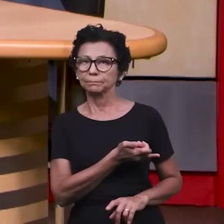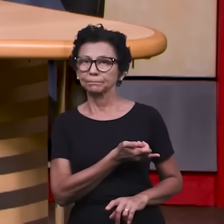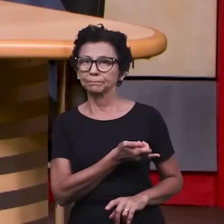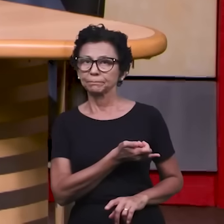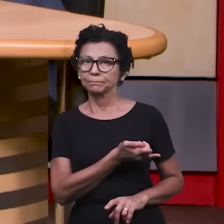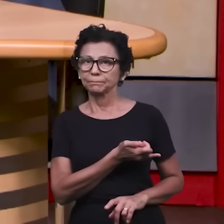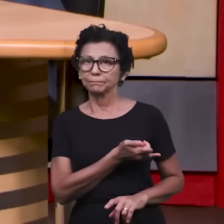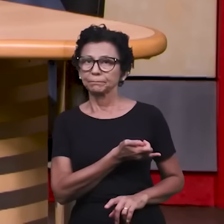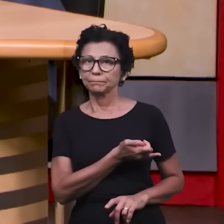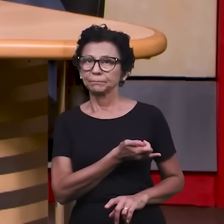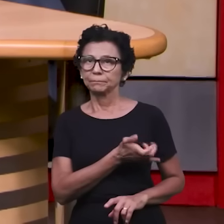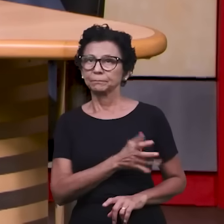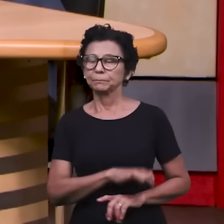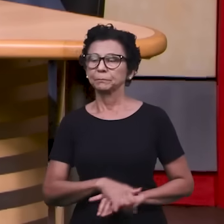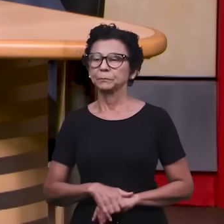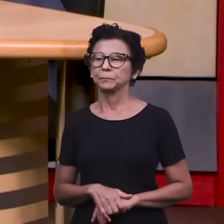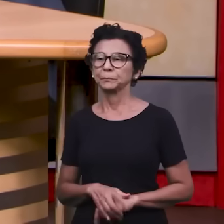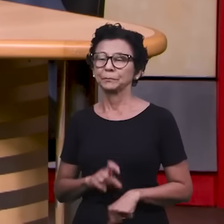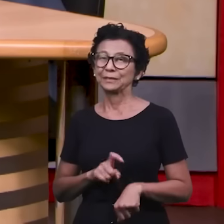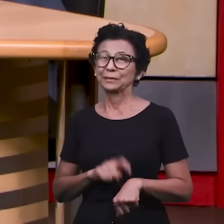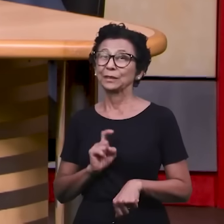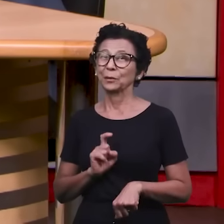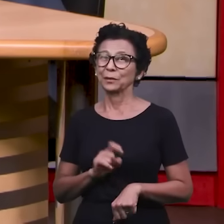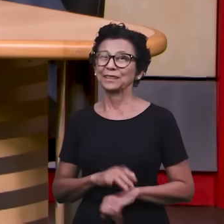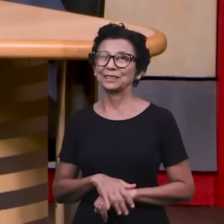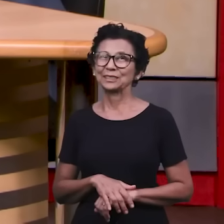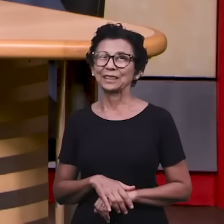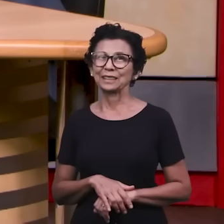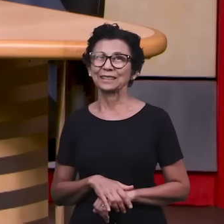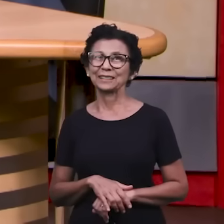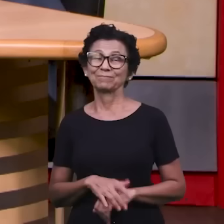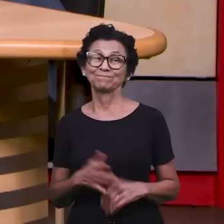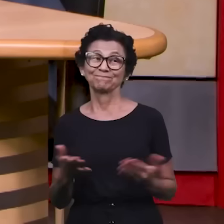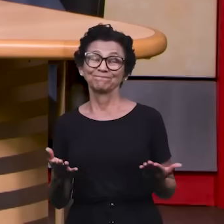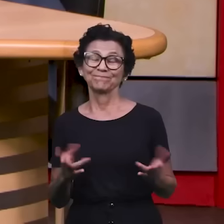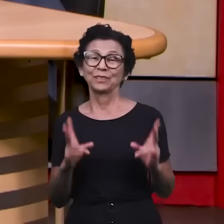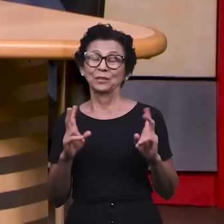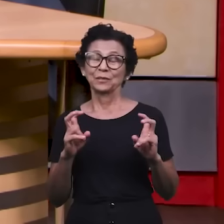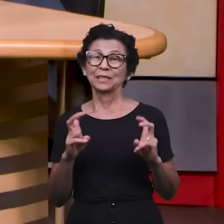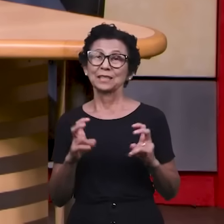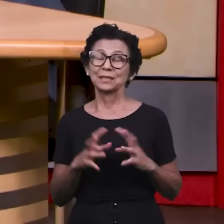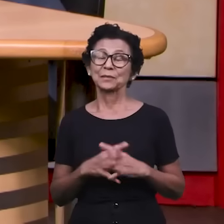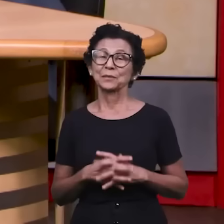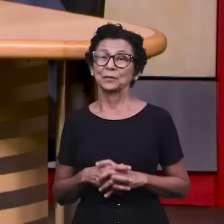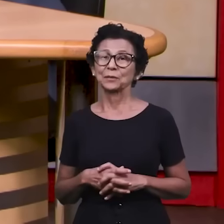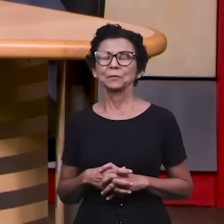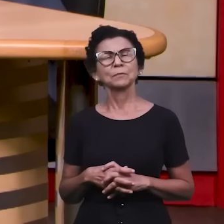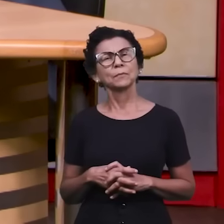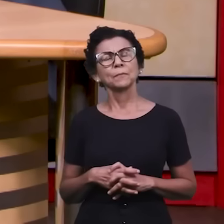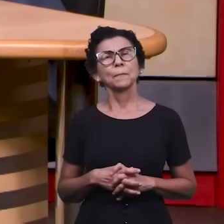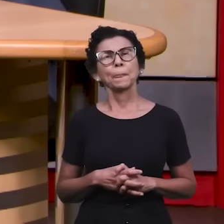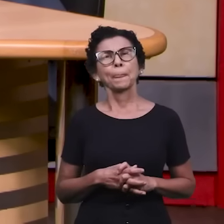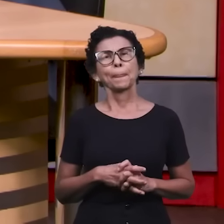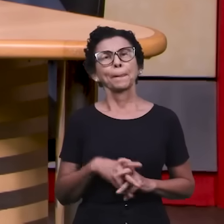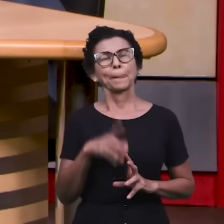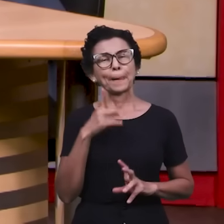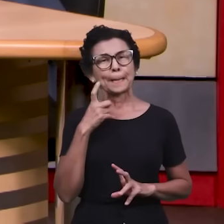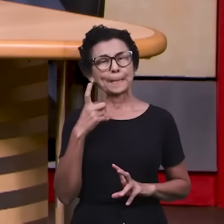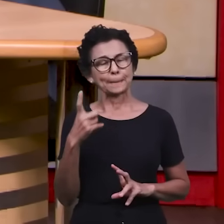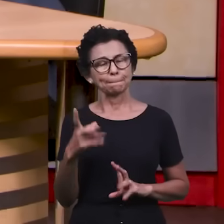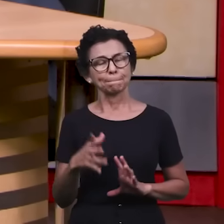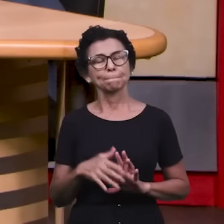bom. Olha, nós estamos em cima da hora também, já estamos quase, né? O assunto é muito